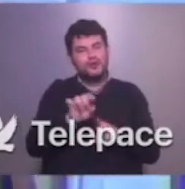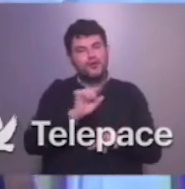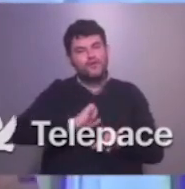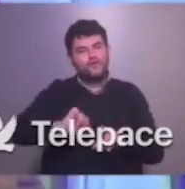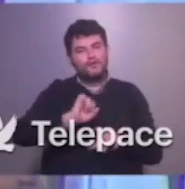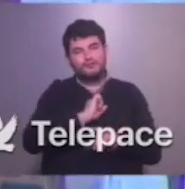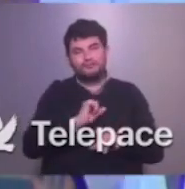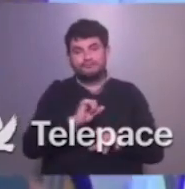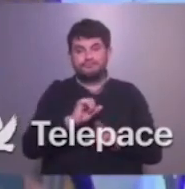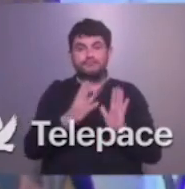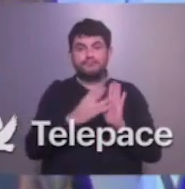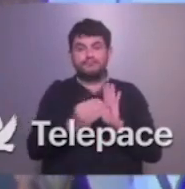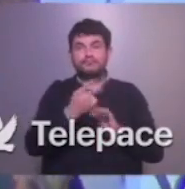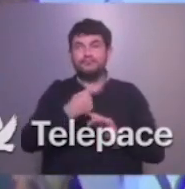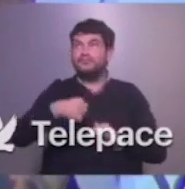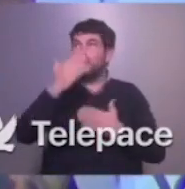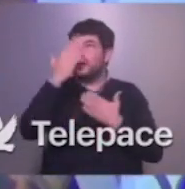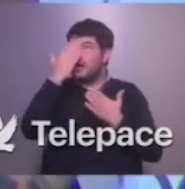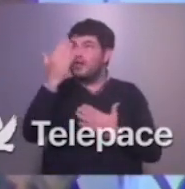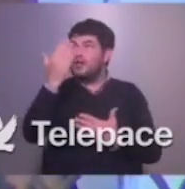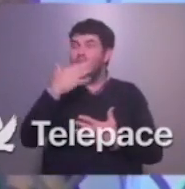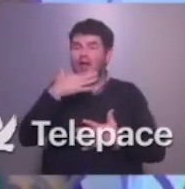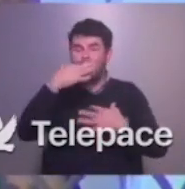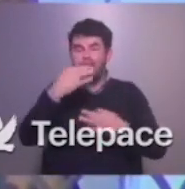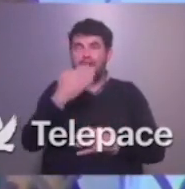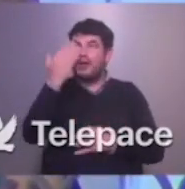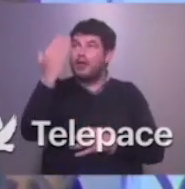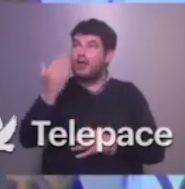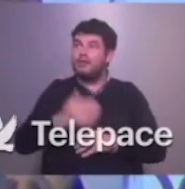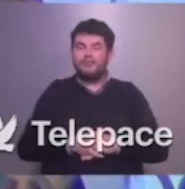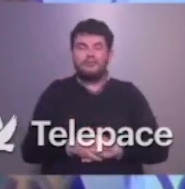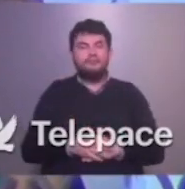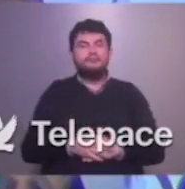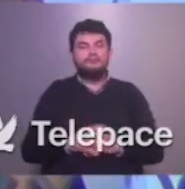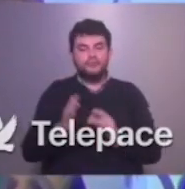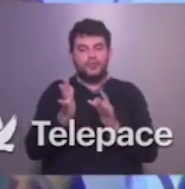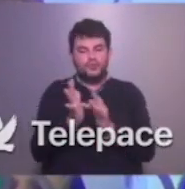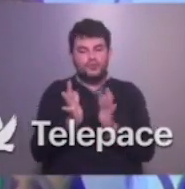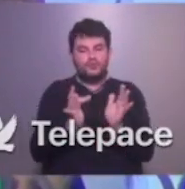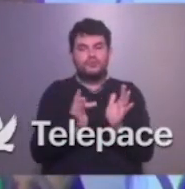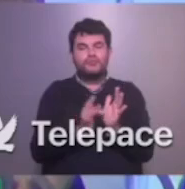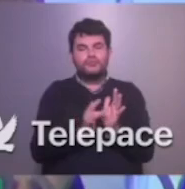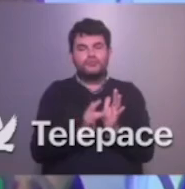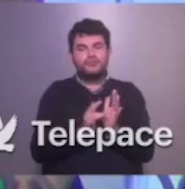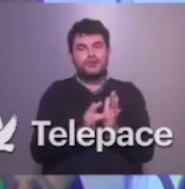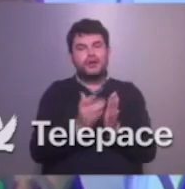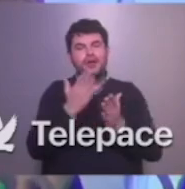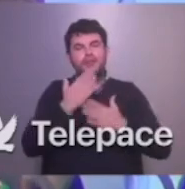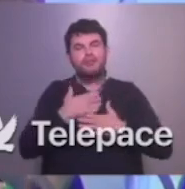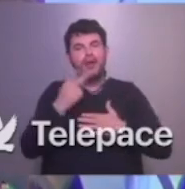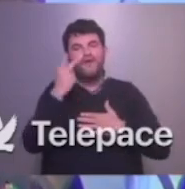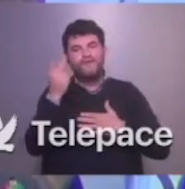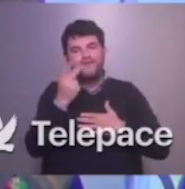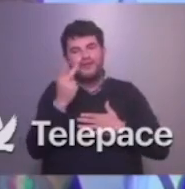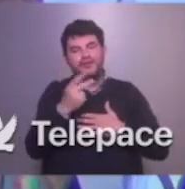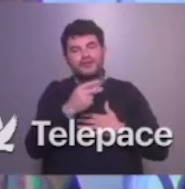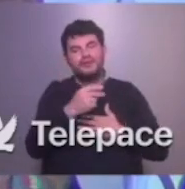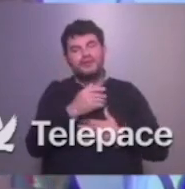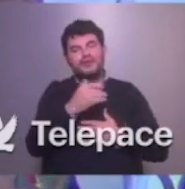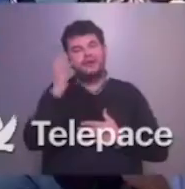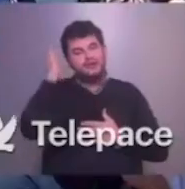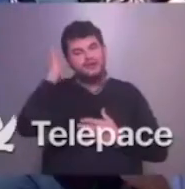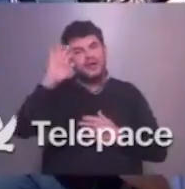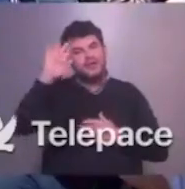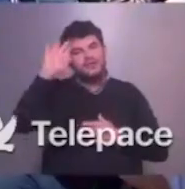irmão. Nós vos adoramos e cremos em vós. Ó Jesus, fonte de vida e de